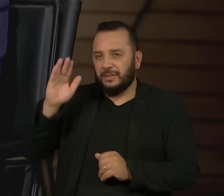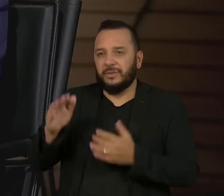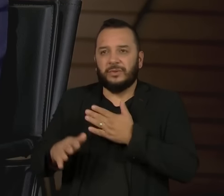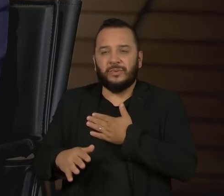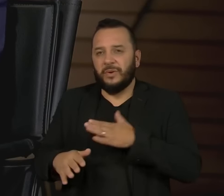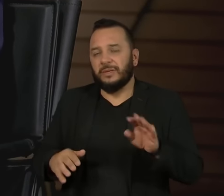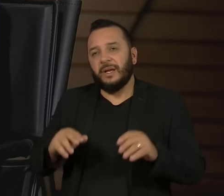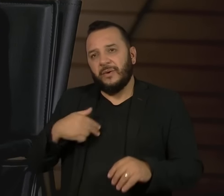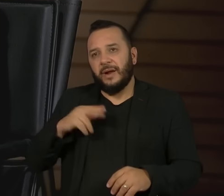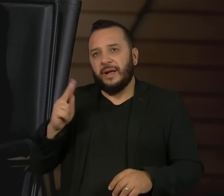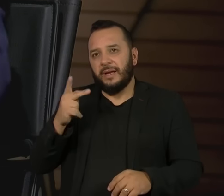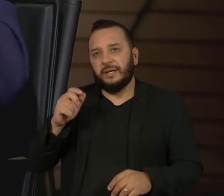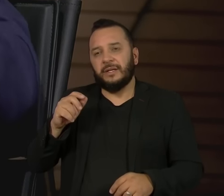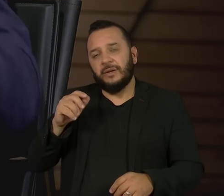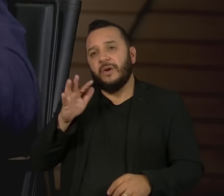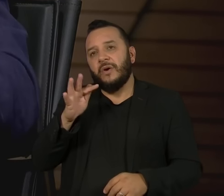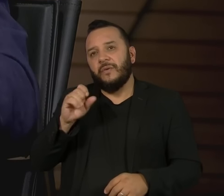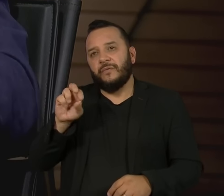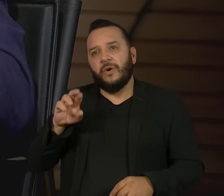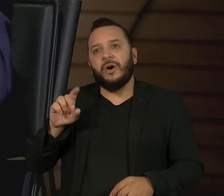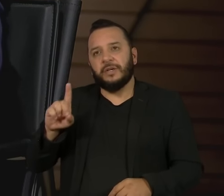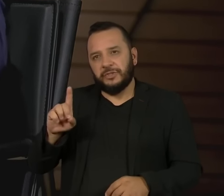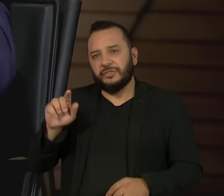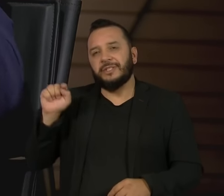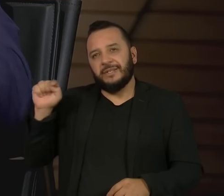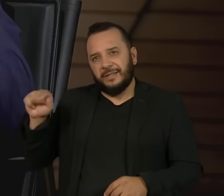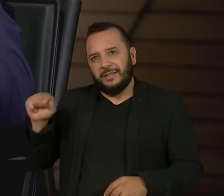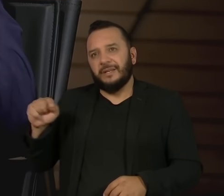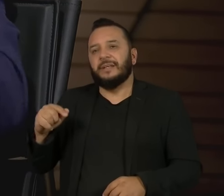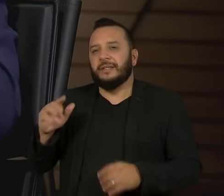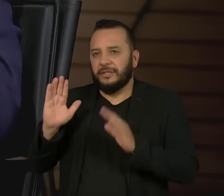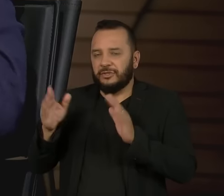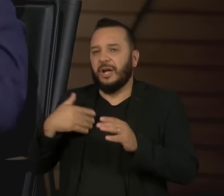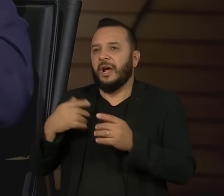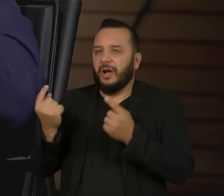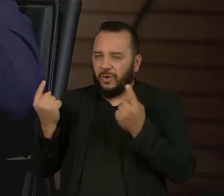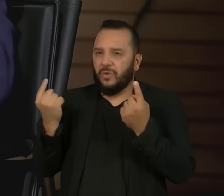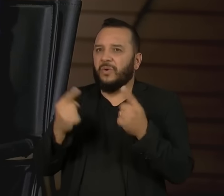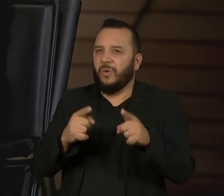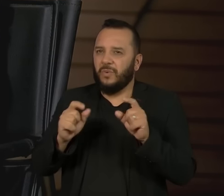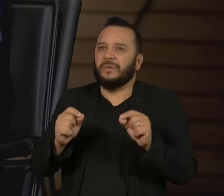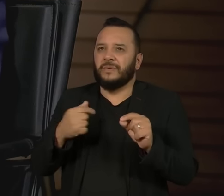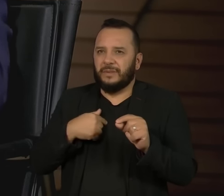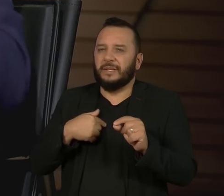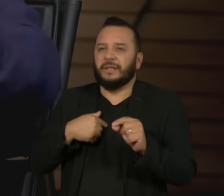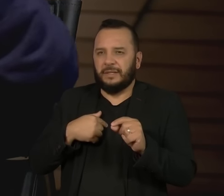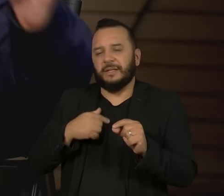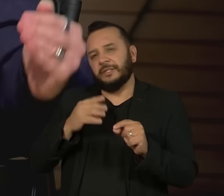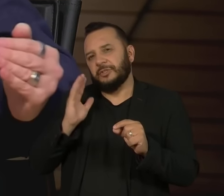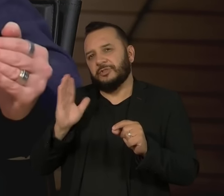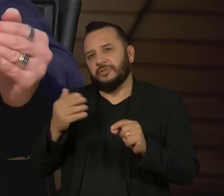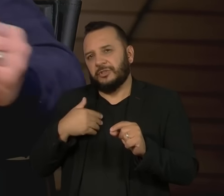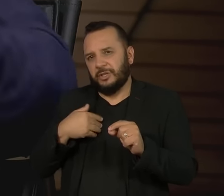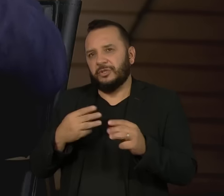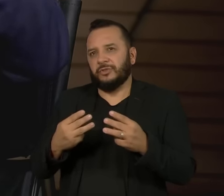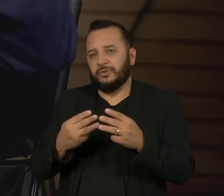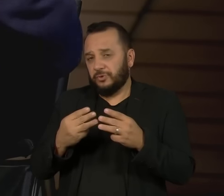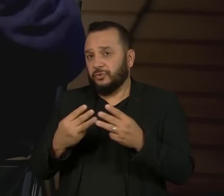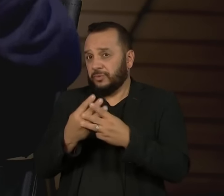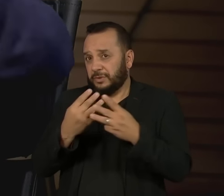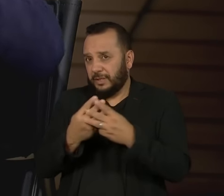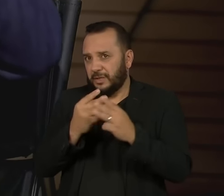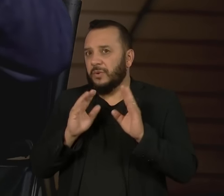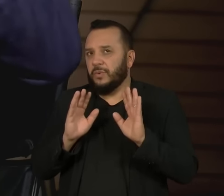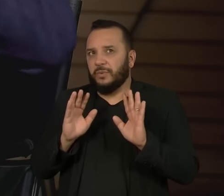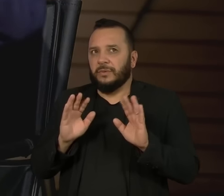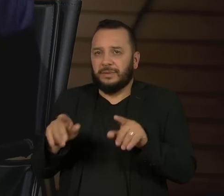Ford. O Ford, que era um grande antissemita. Fez panfletos e tudo mais, mas também fez uma coisa